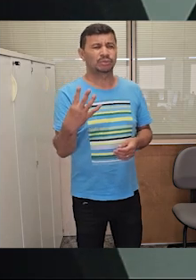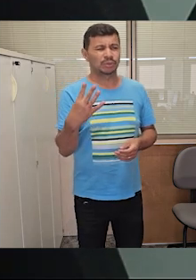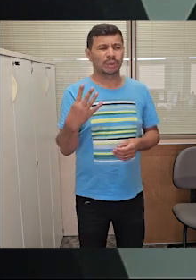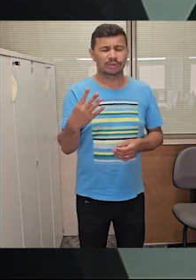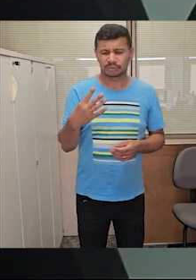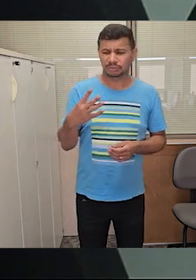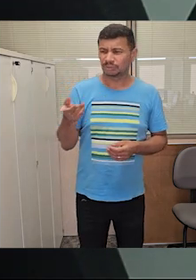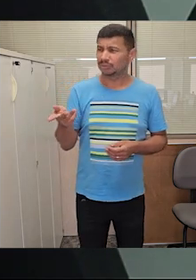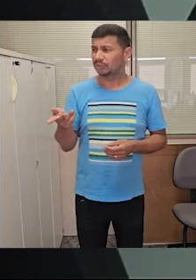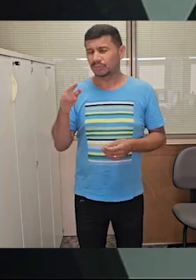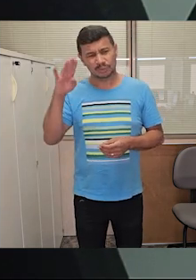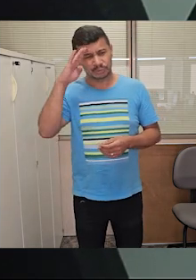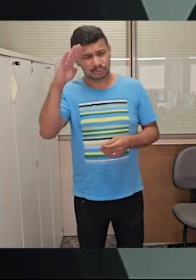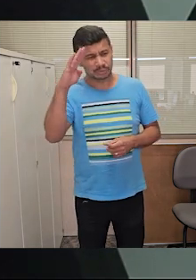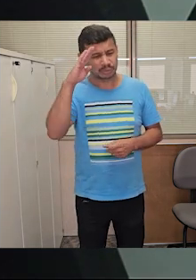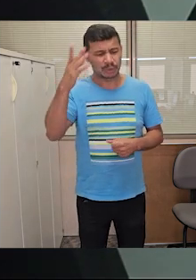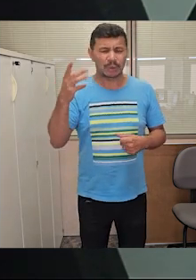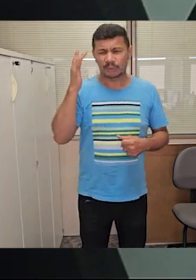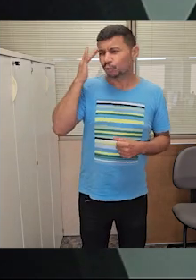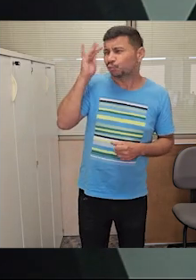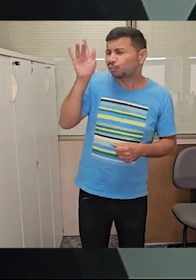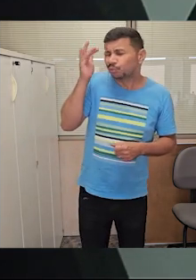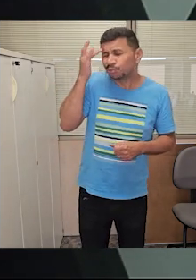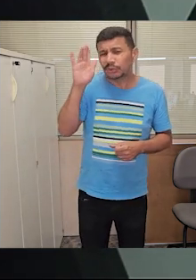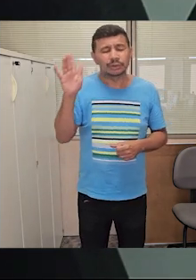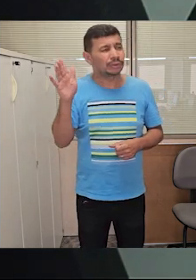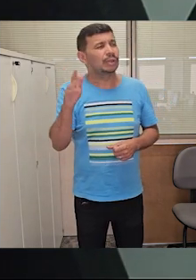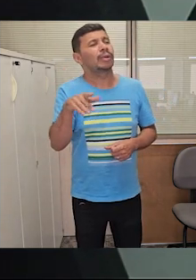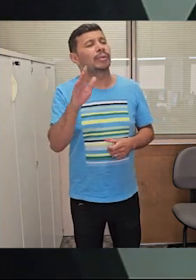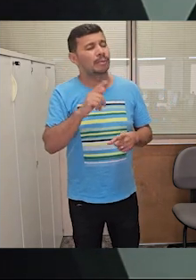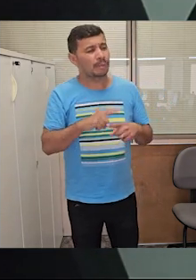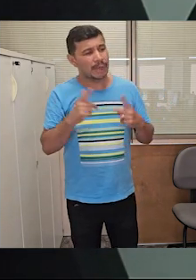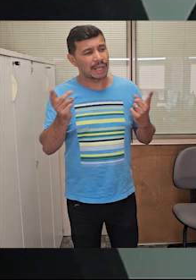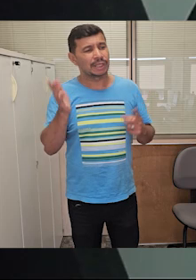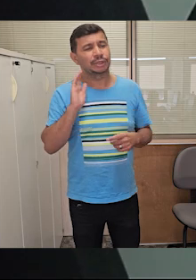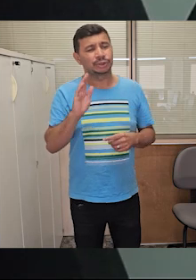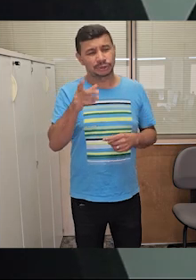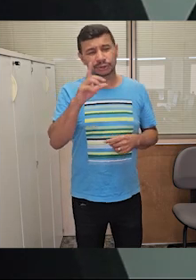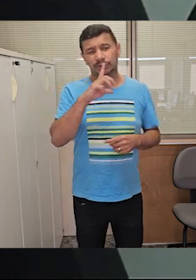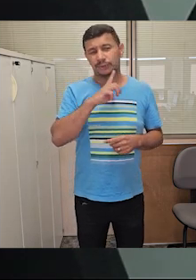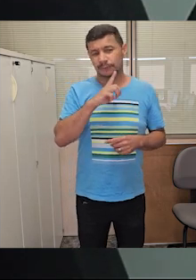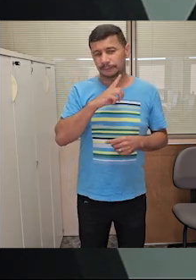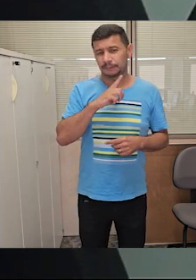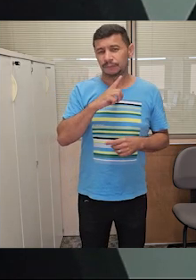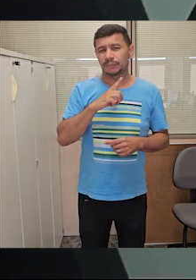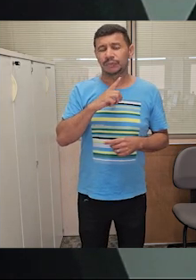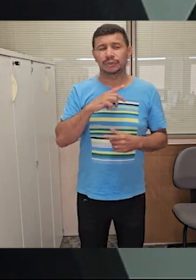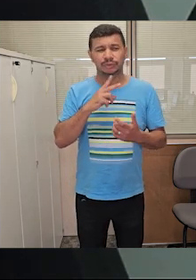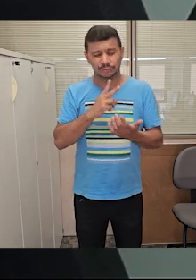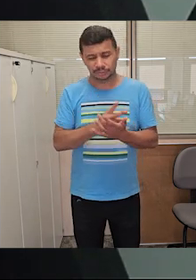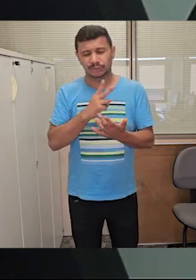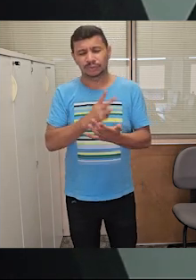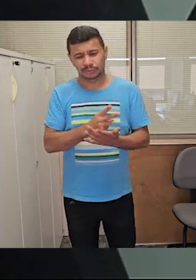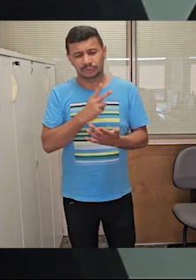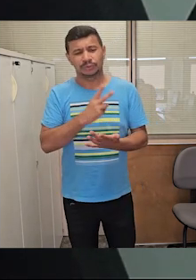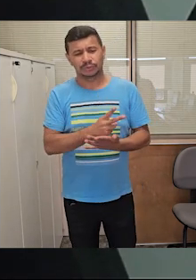64, porque não sei se ele já era general, né? Mas já estava lá e